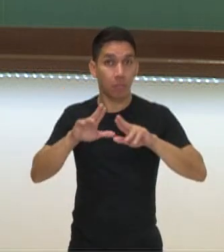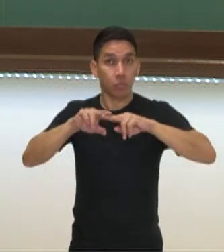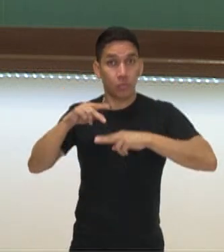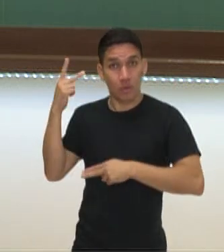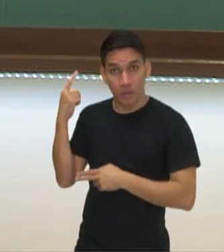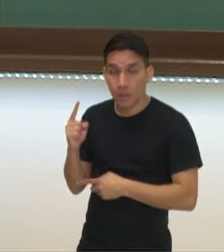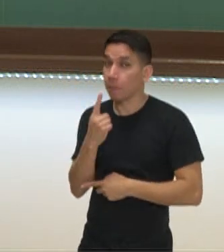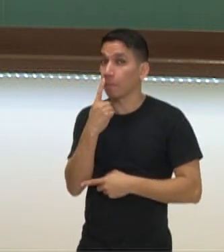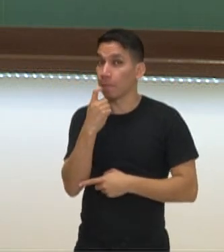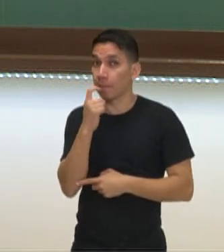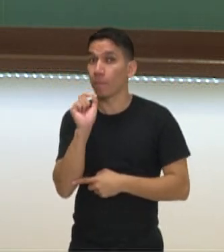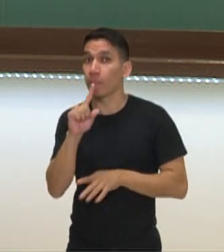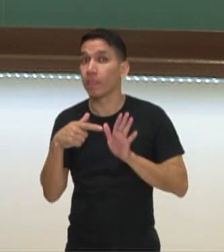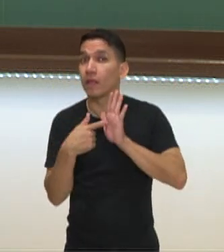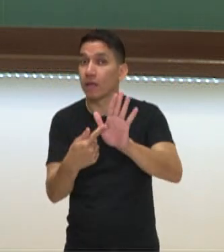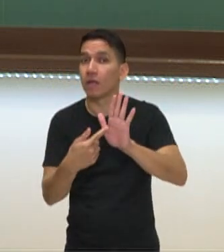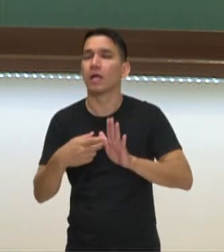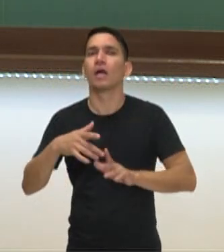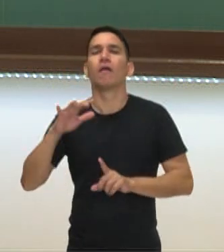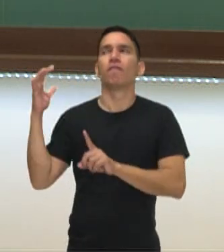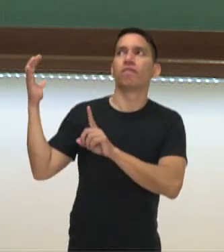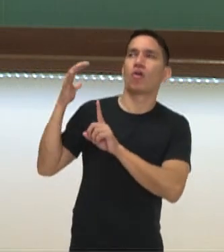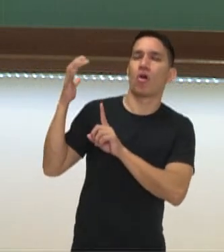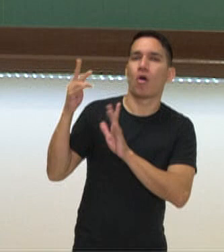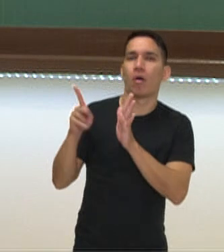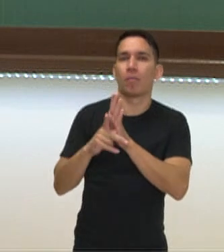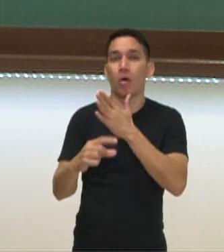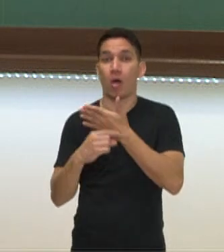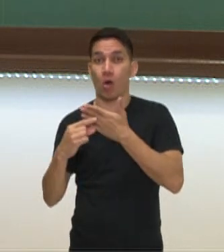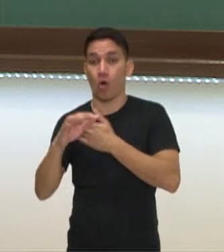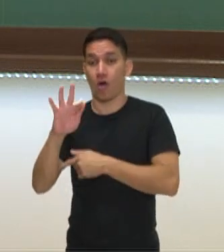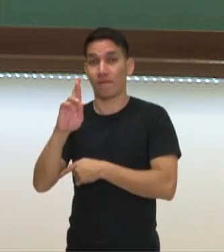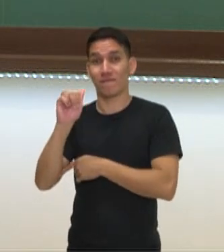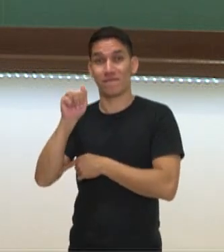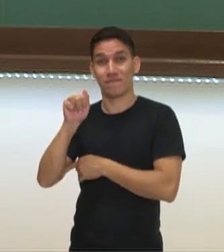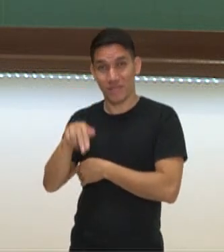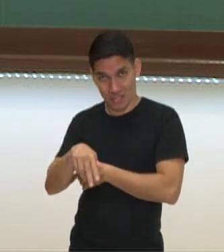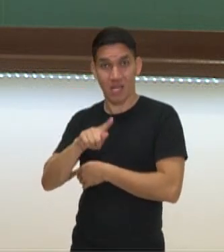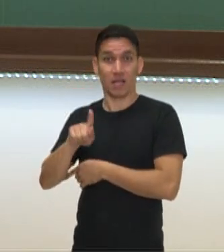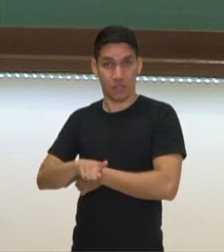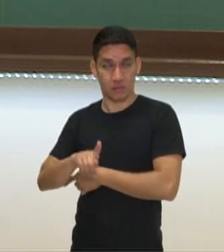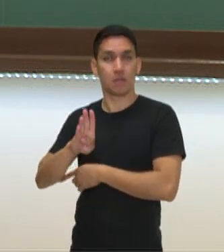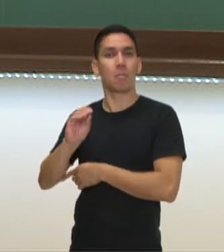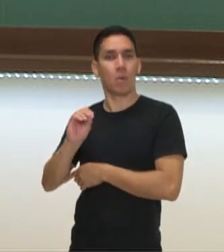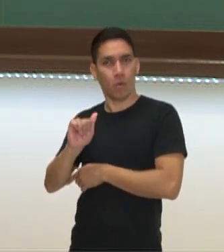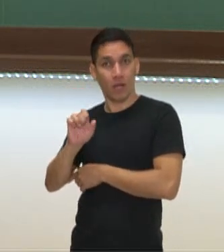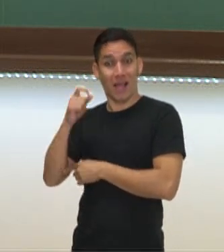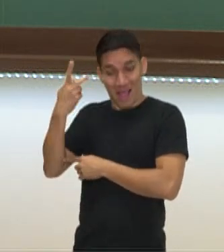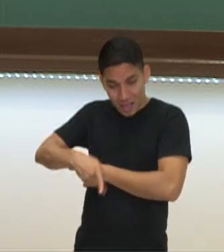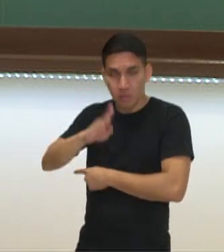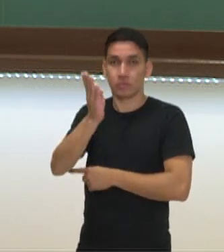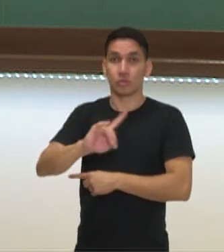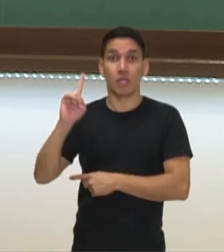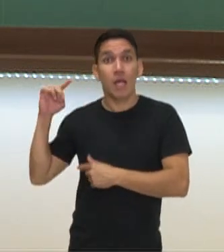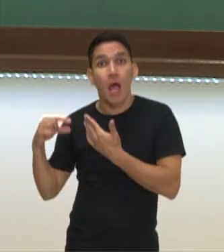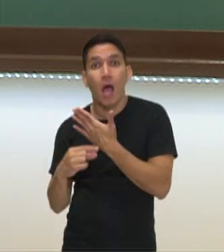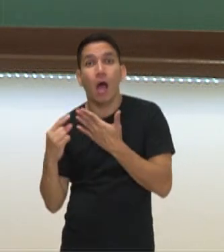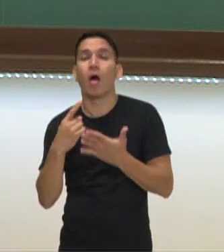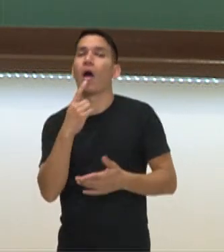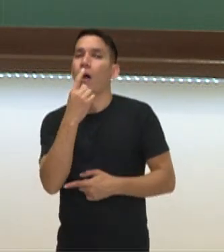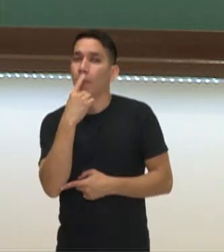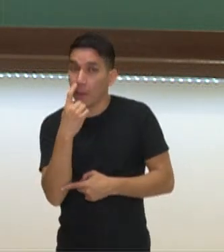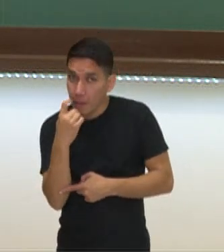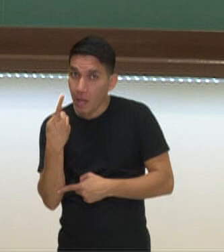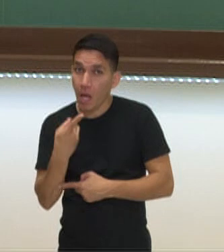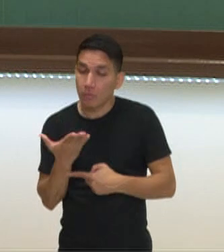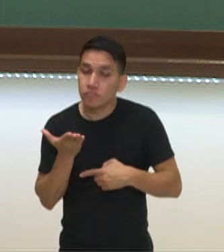Freire foi muito influenciado pela obra de Franz Boas e no Brasil ele é o autor que vai trazer